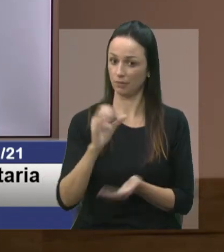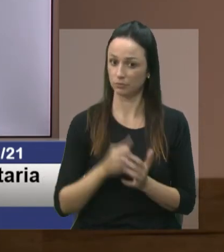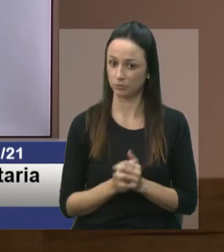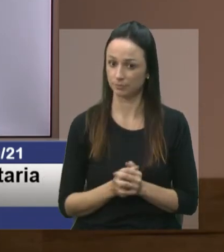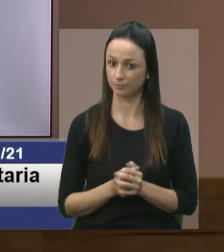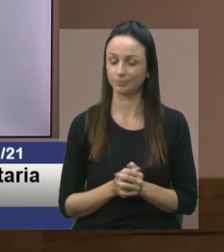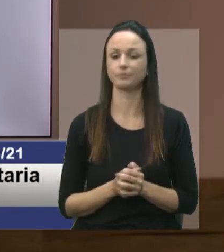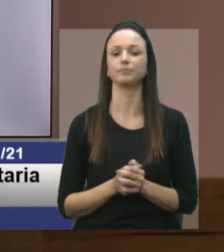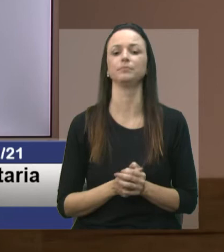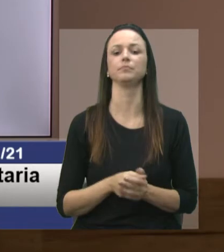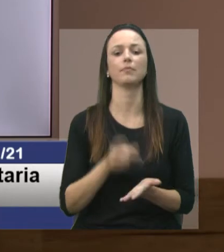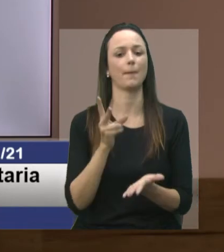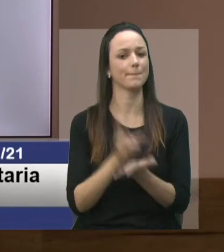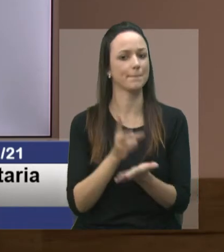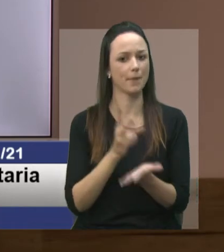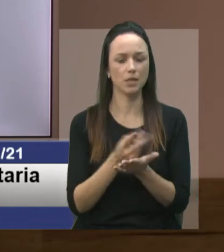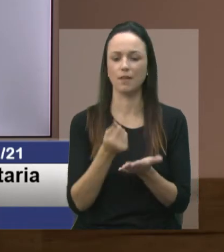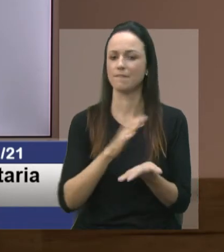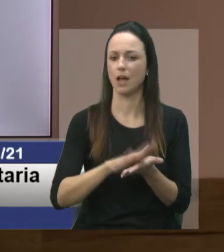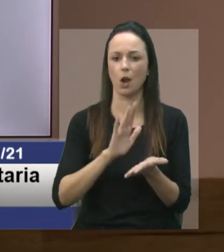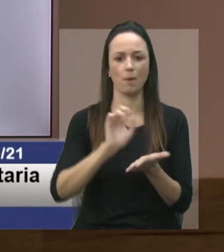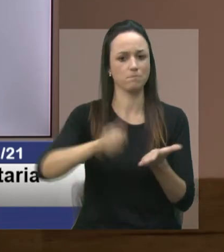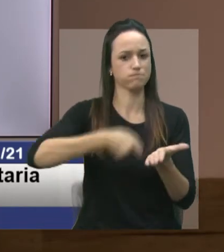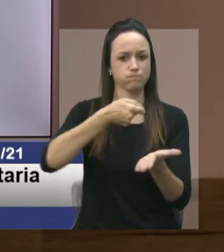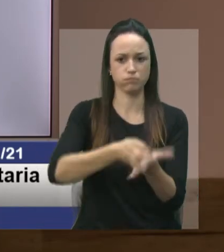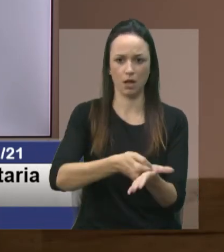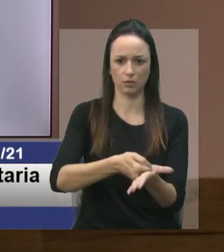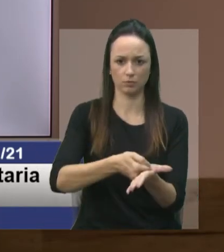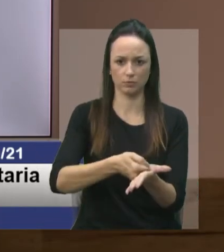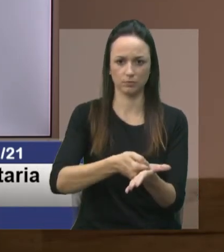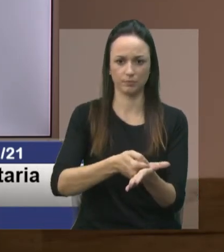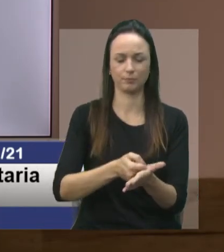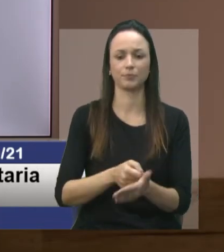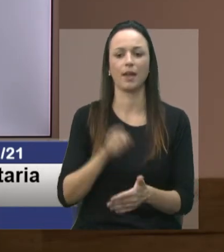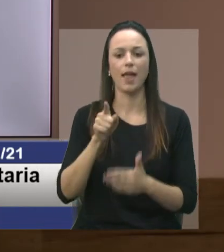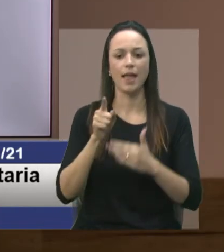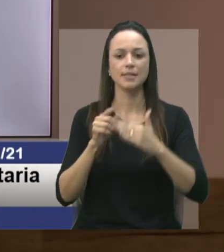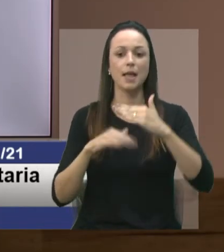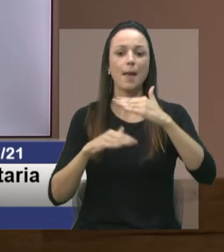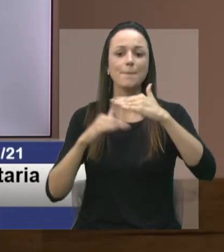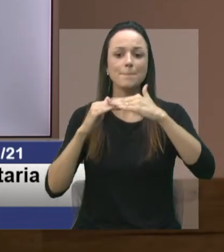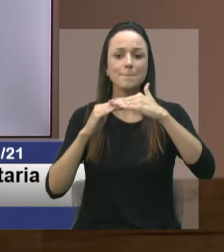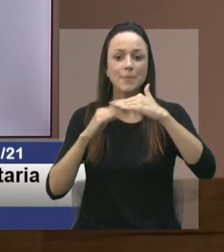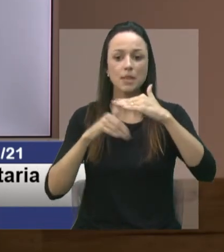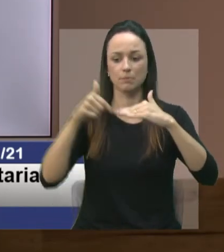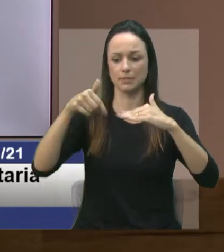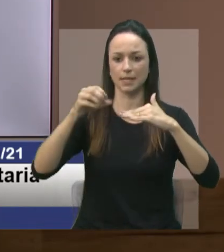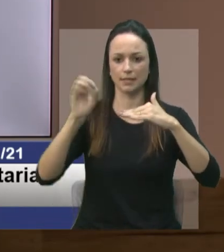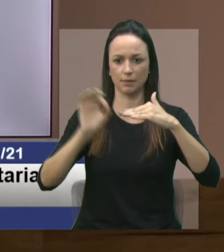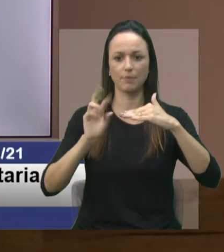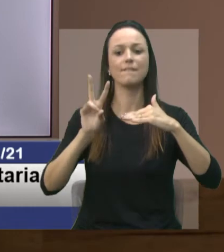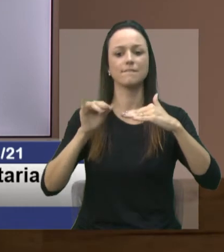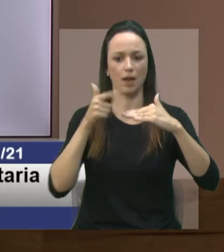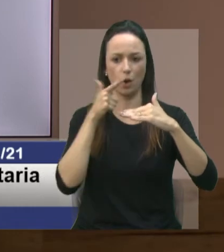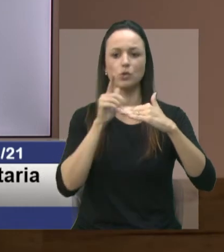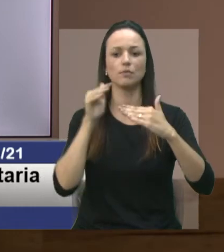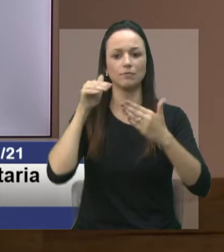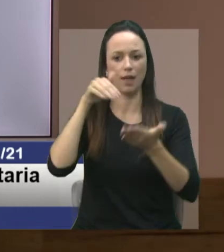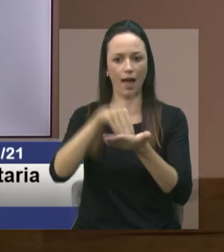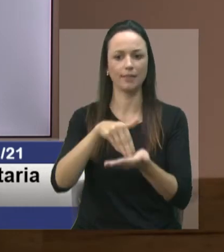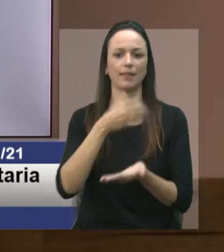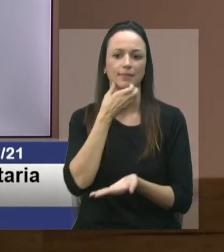R$ 29.202.472,21. Mesmo valor de despesa liquidada. Mas esse mínimo de 70% também será atingido até o final do